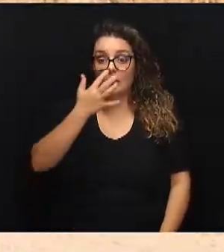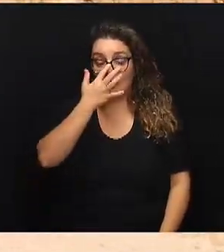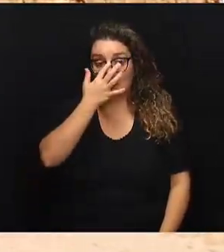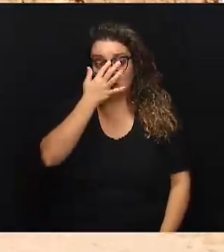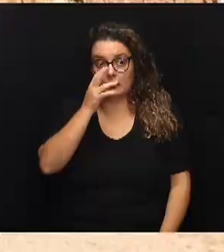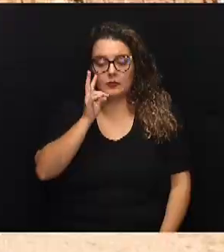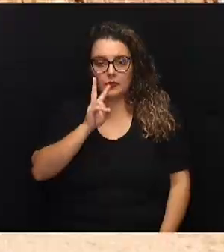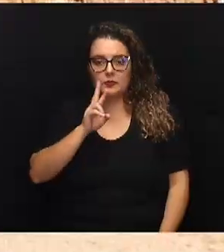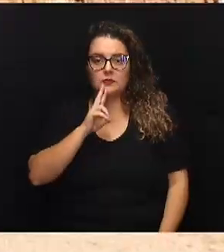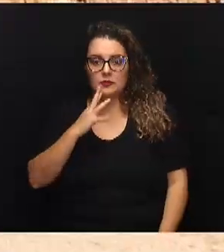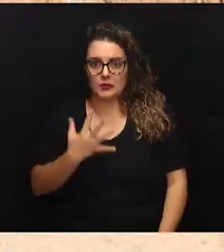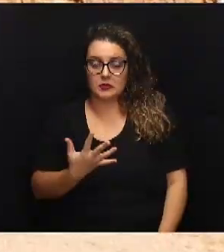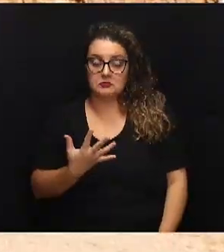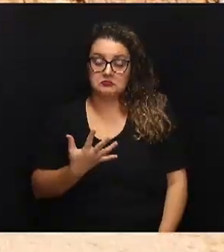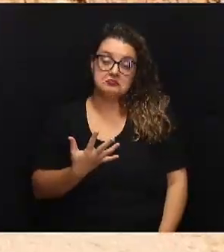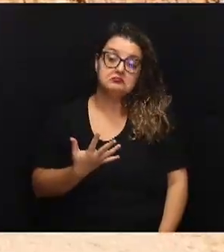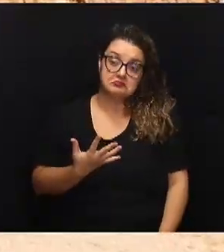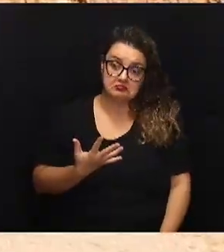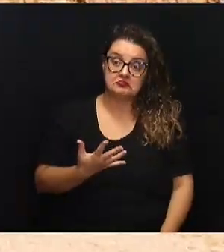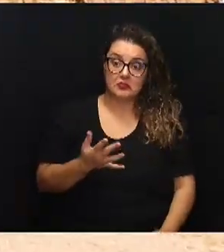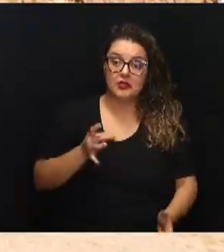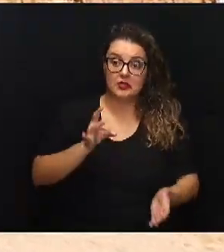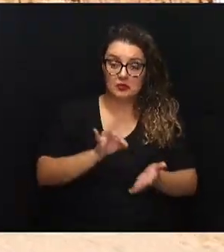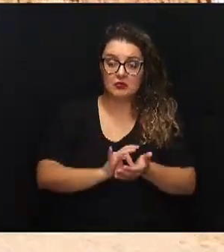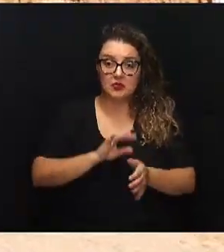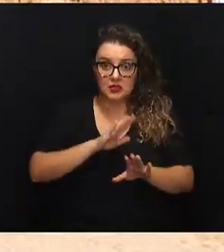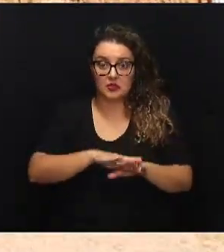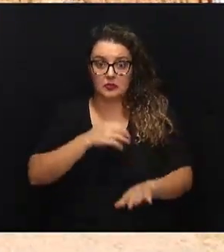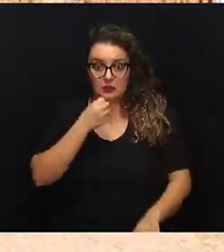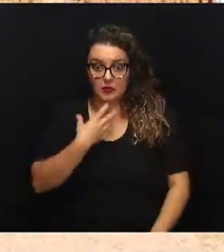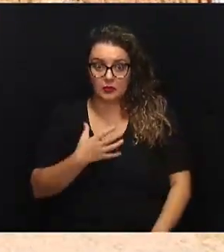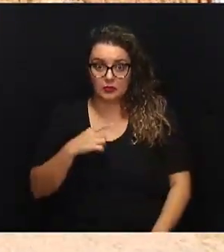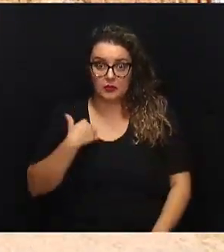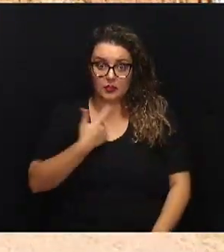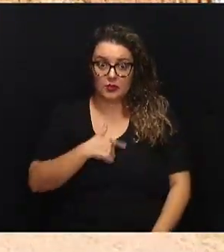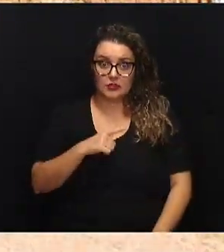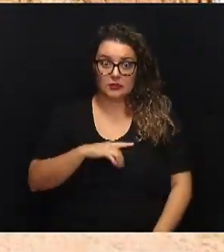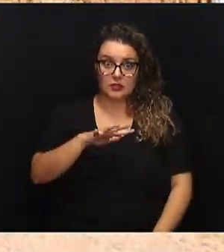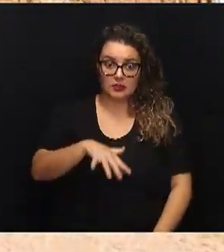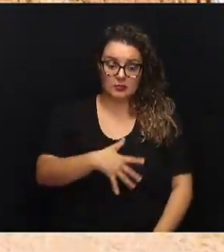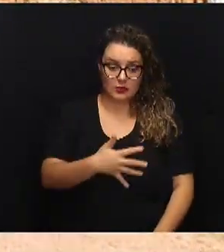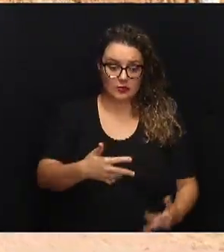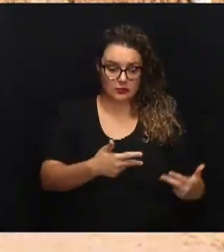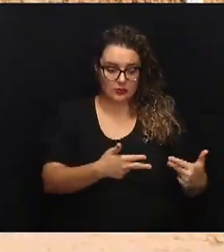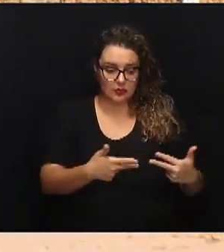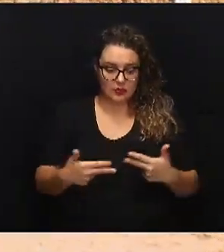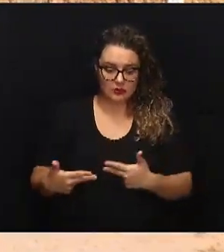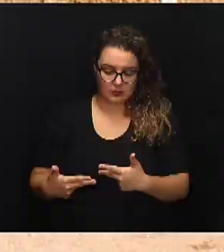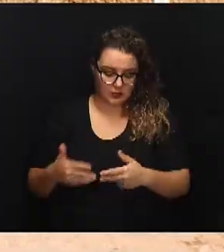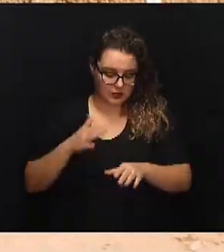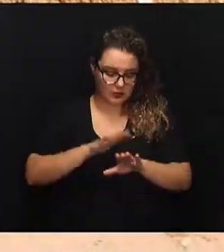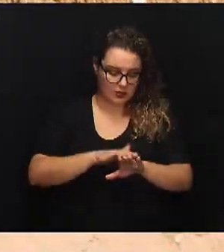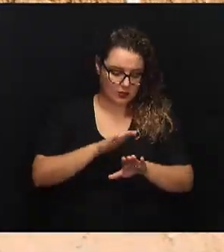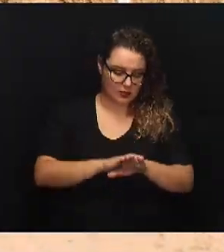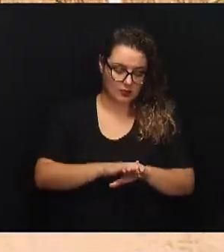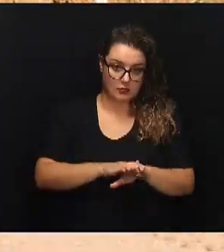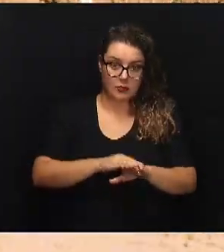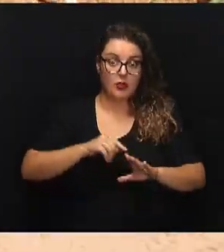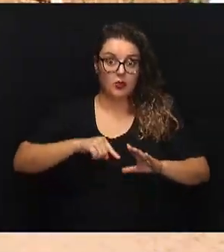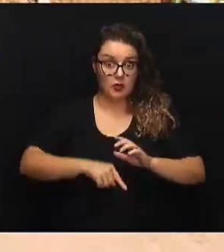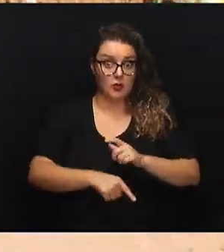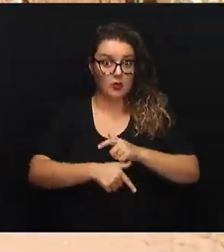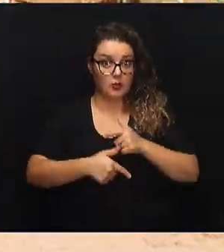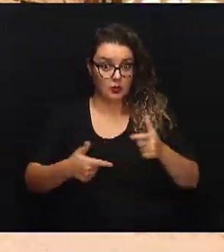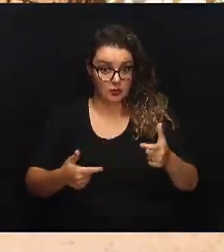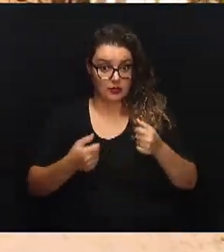resultado, fala, realmente funciona, né? Nós temos um cronograma de atividades aqui intenso.